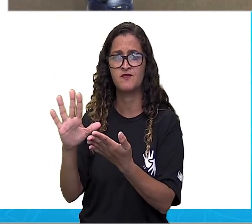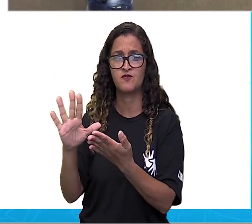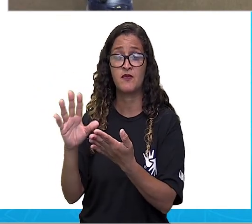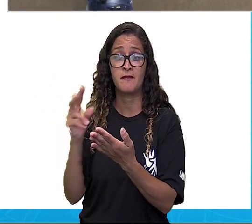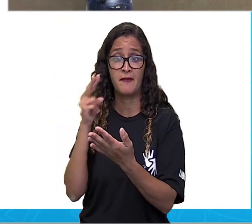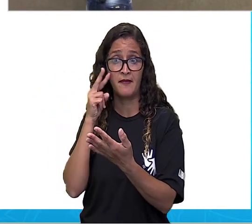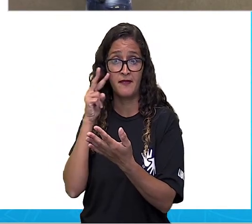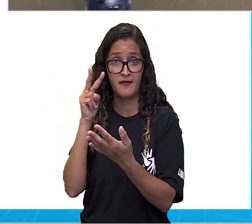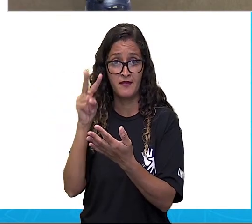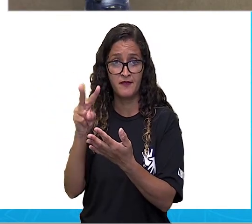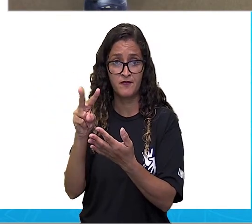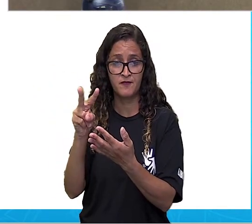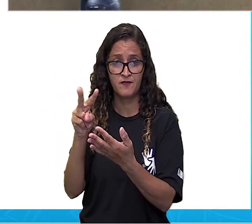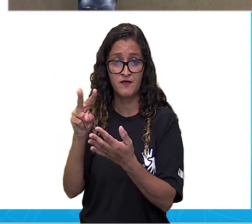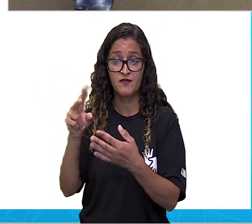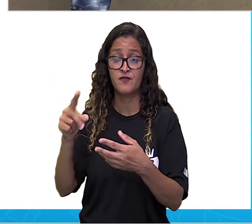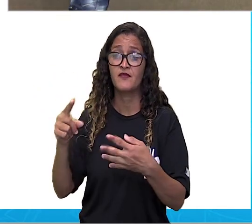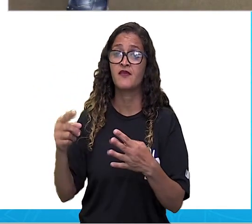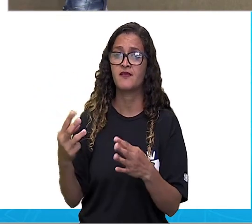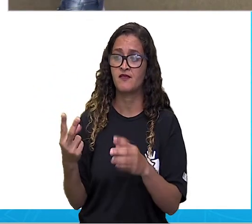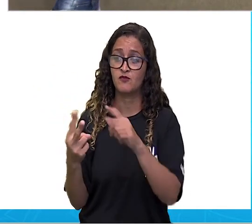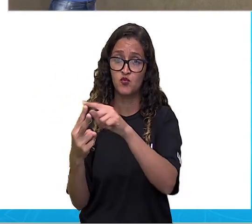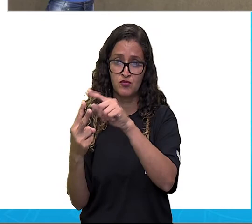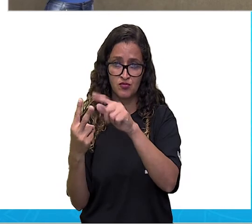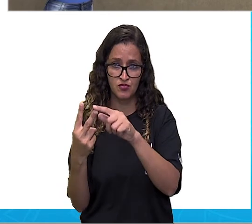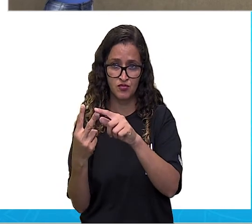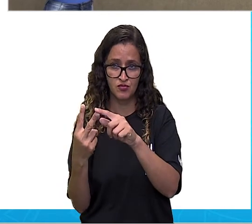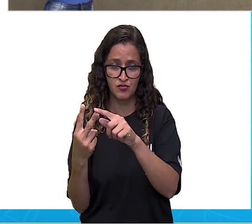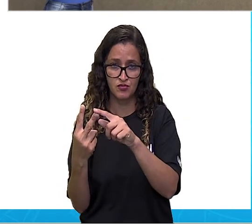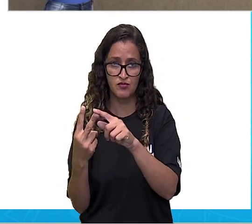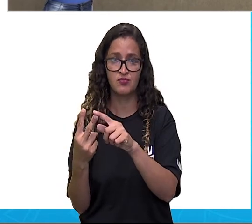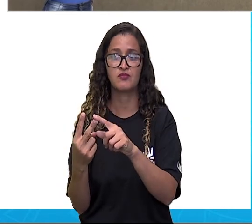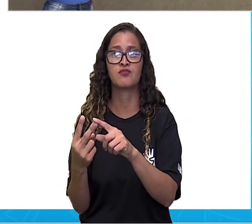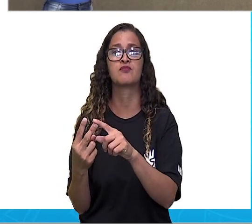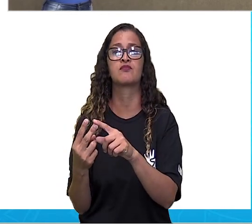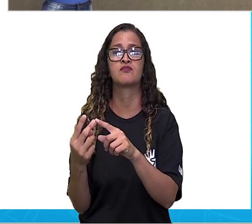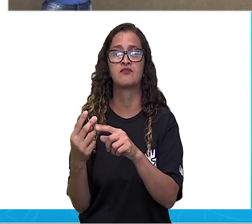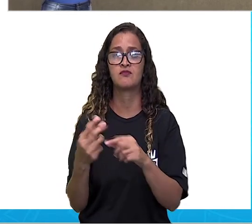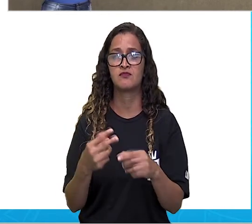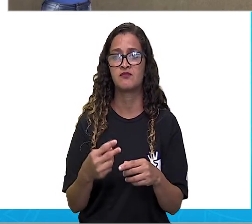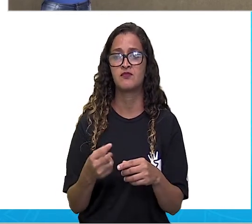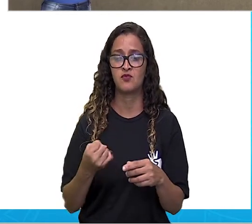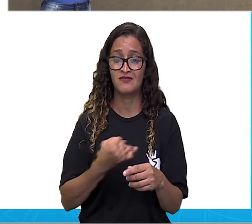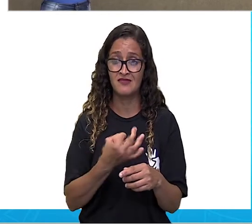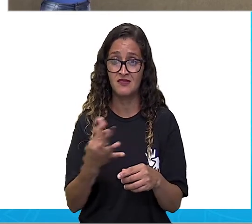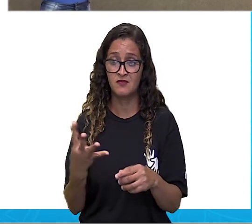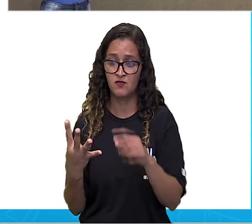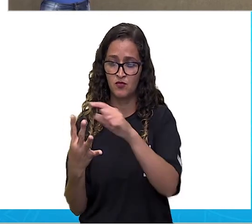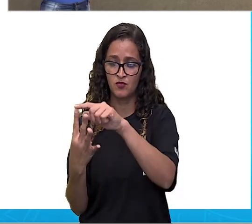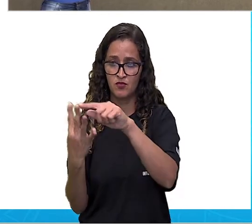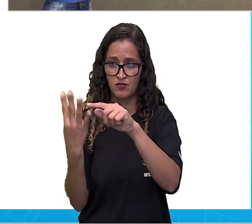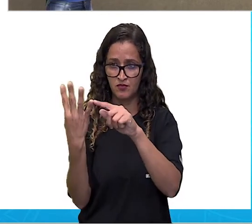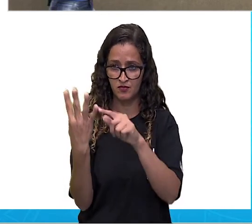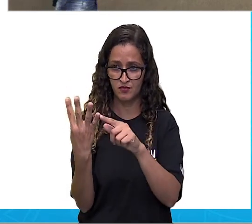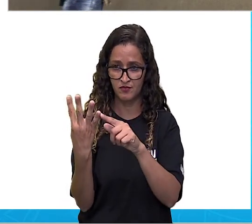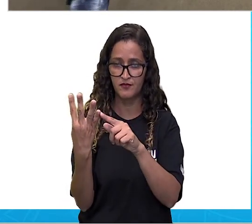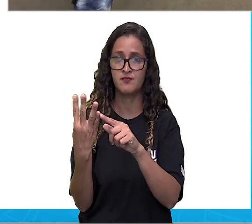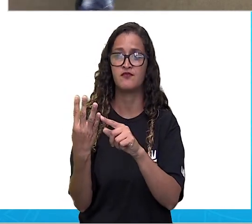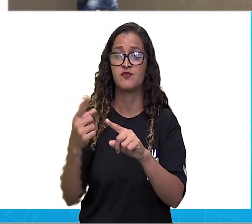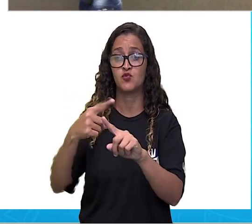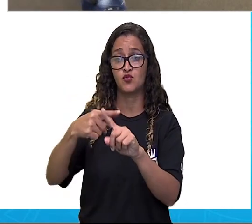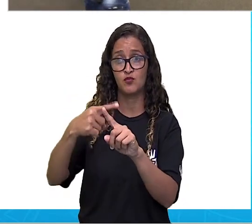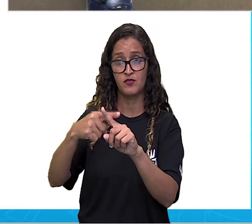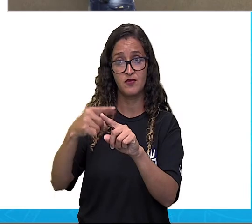Então, ó, 2 com mais 2 dá 4. 1, 2, 3, 4. É